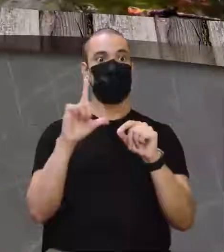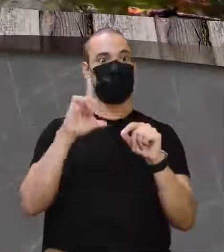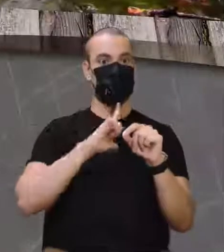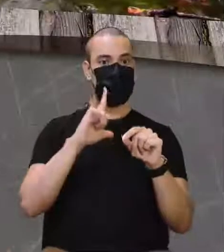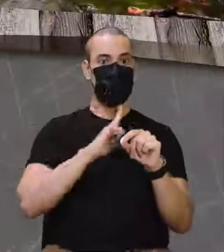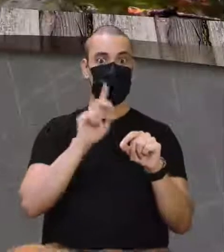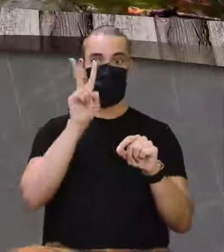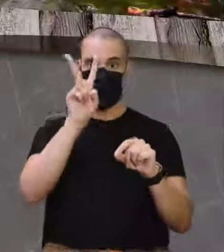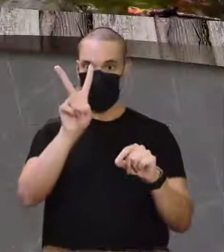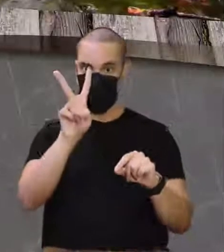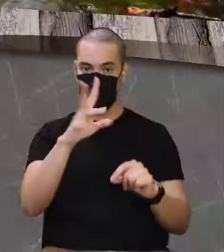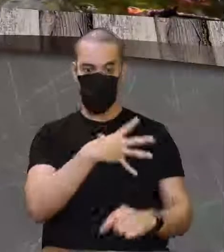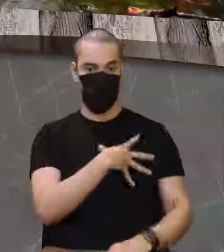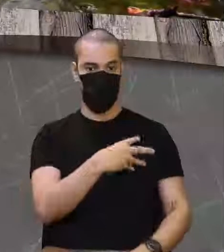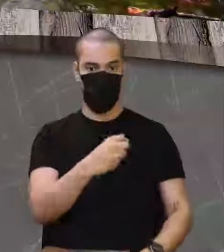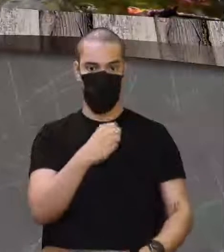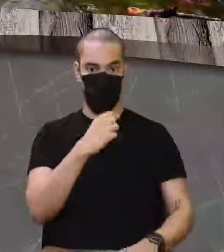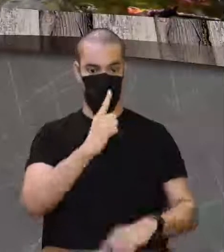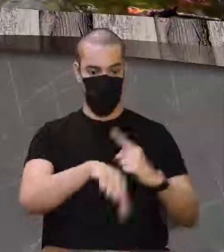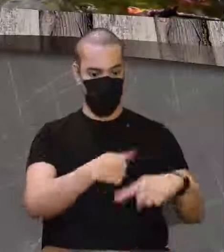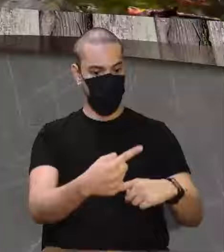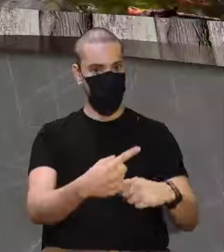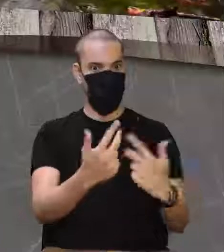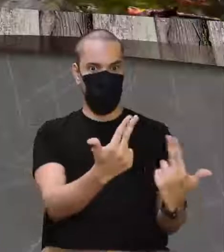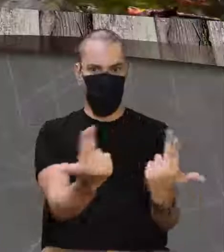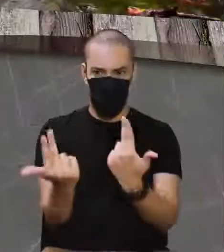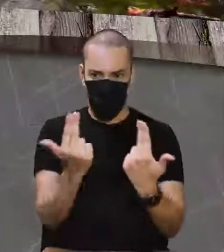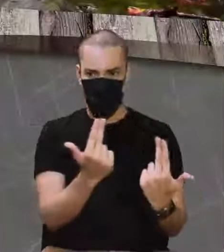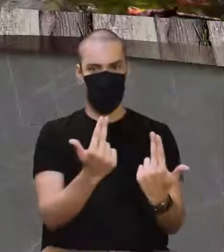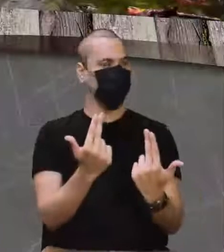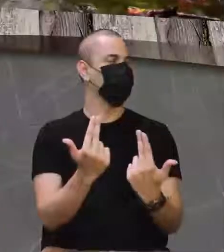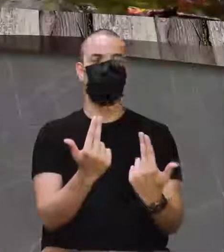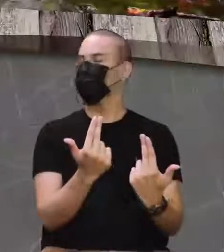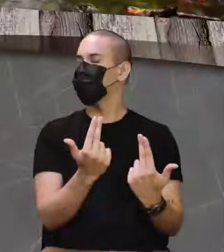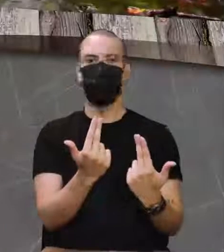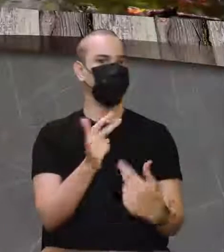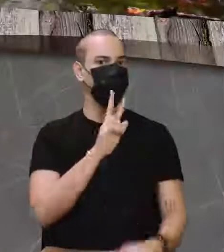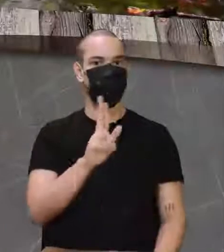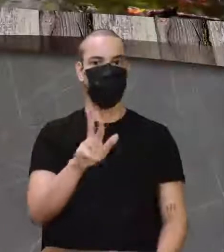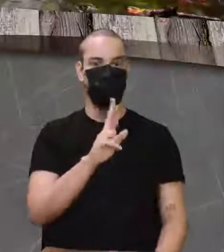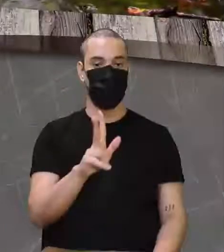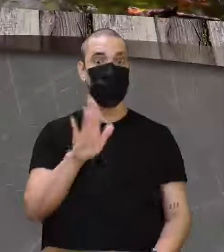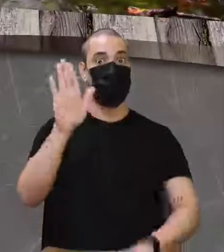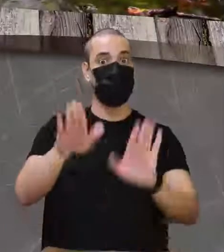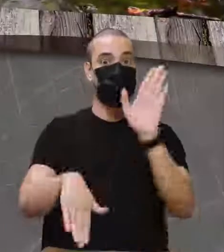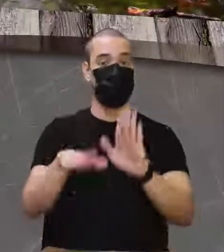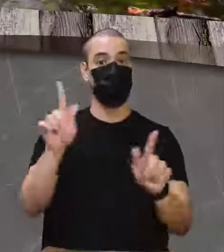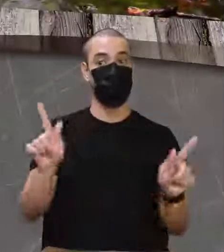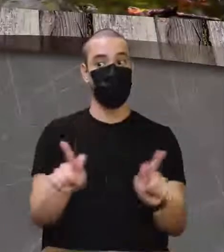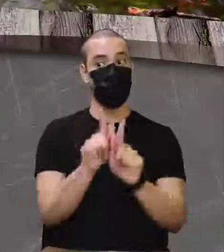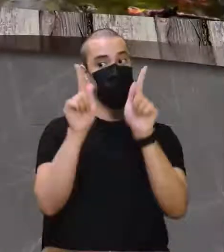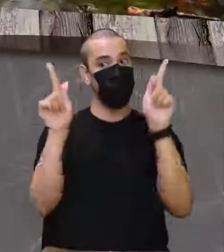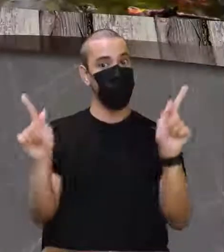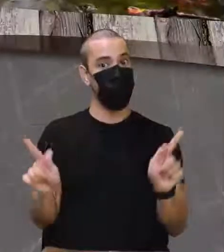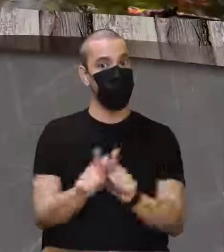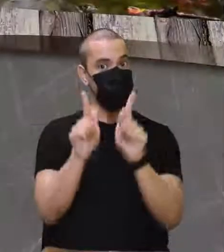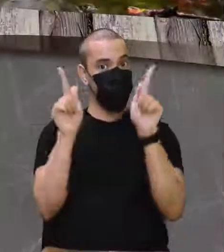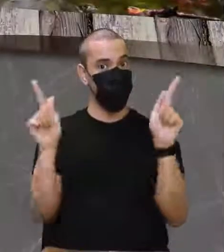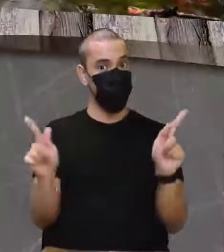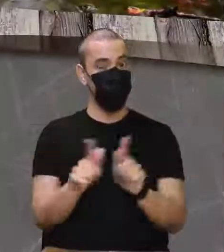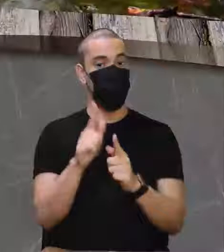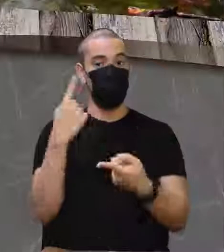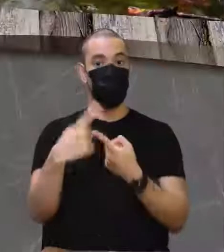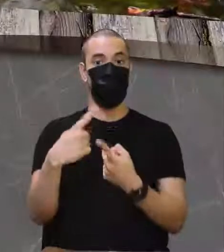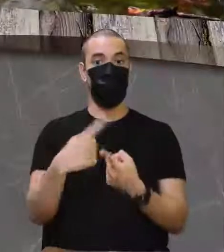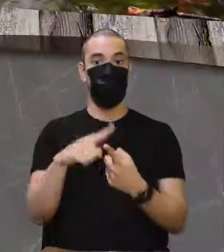2 filhos, eles não são iguais. Jamais, a não ser no caso dos gêmeos lá, que é um fator natural. Mas